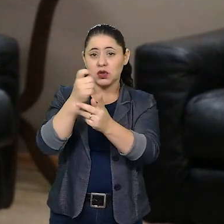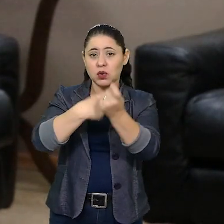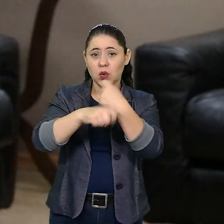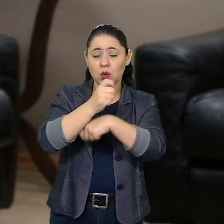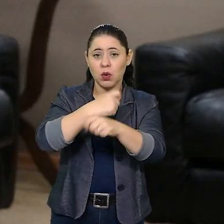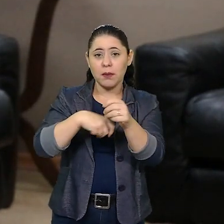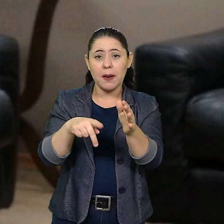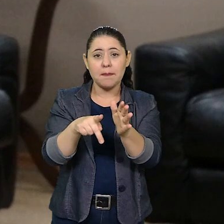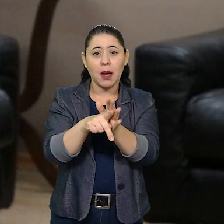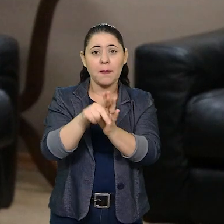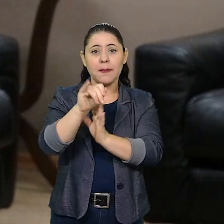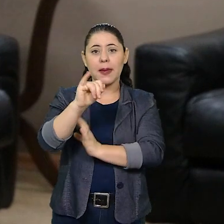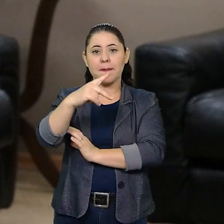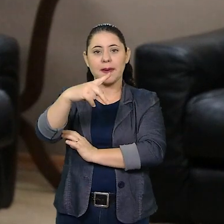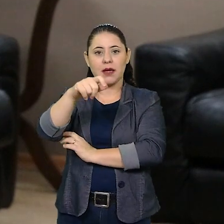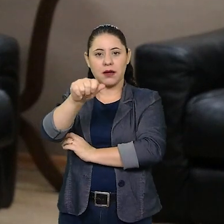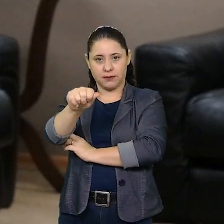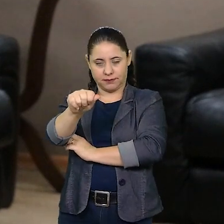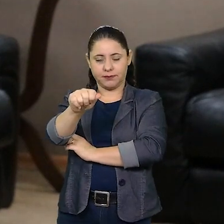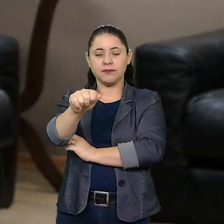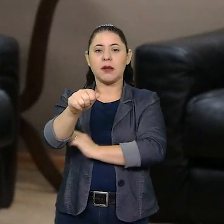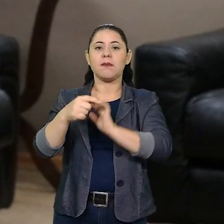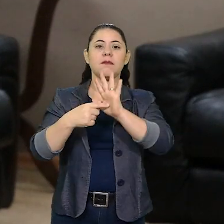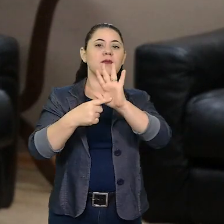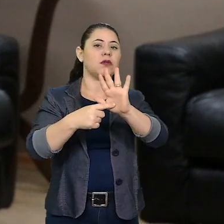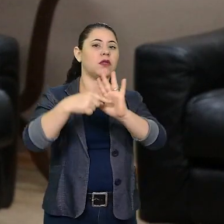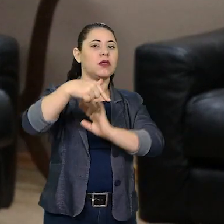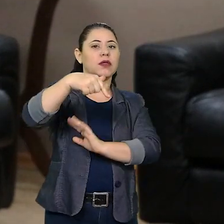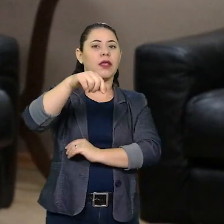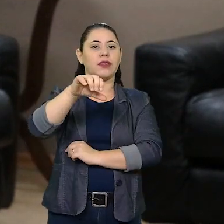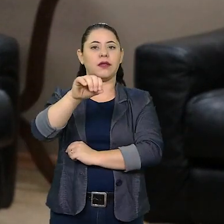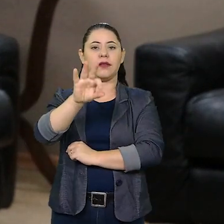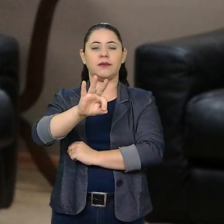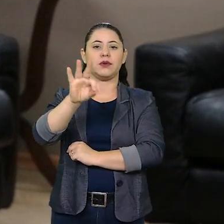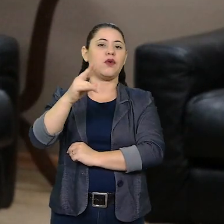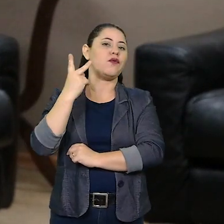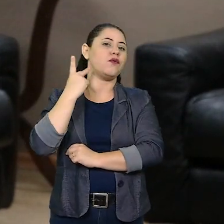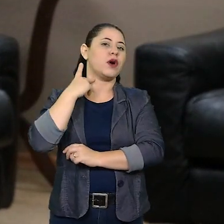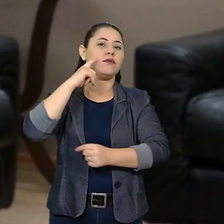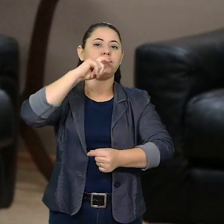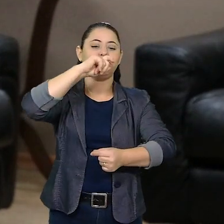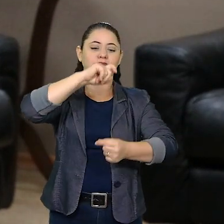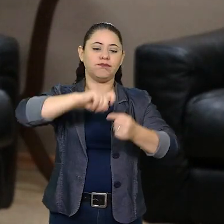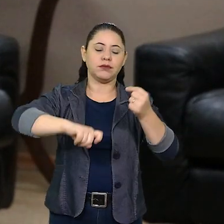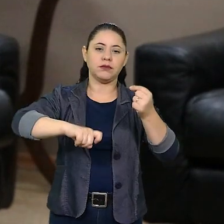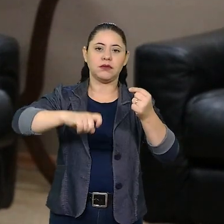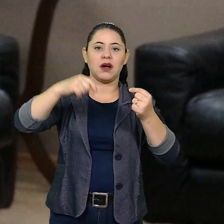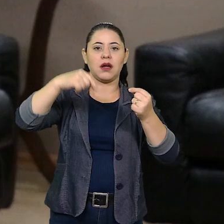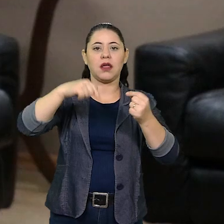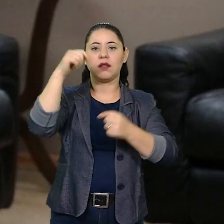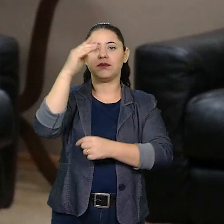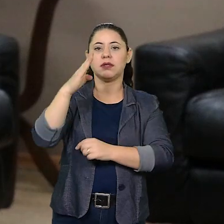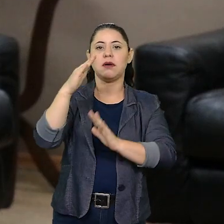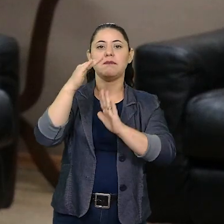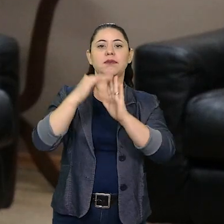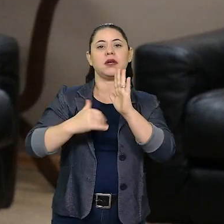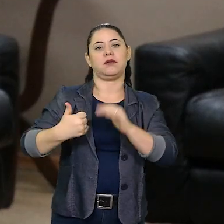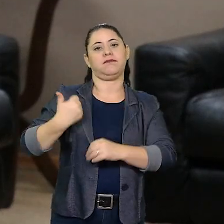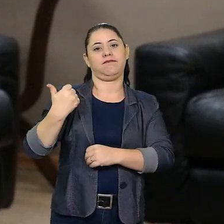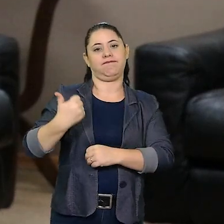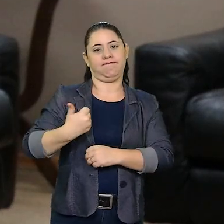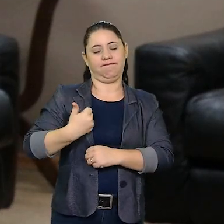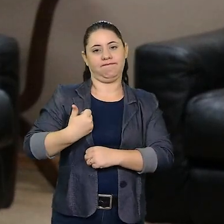Econômica Aplicada, IPEA, mostram que 70% das vítimas de estupro no Brasil são menores de